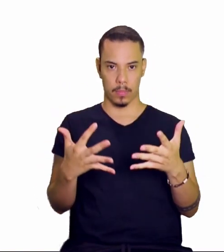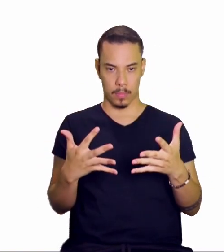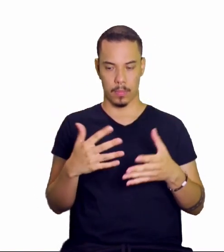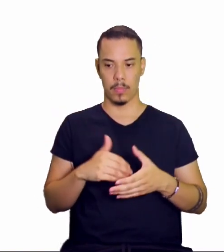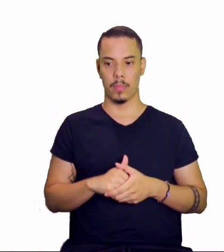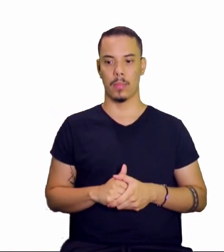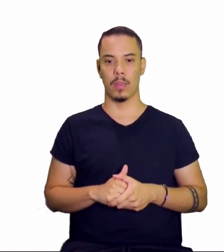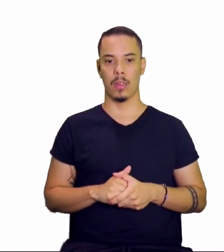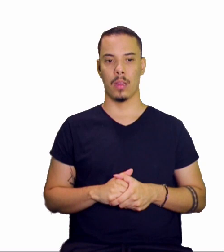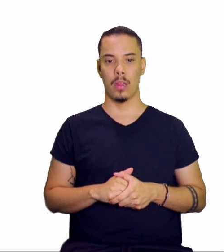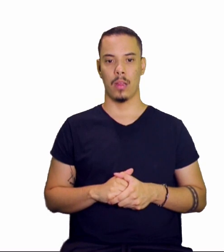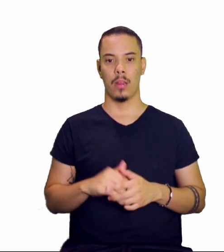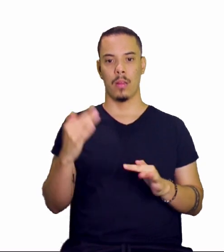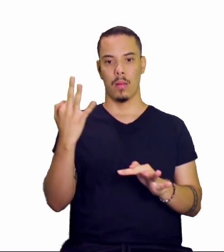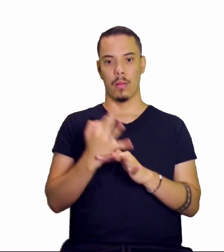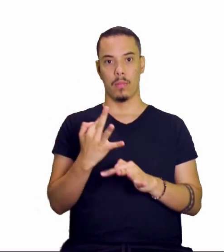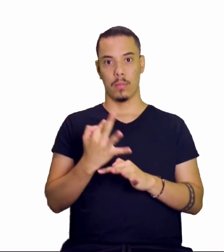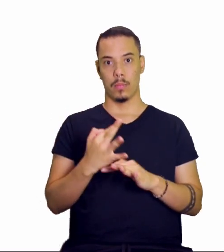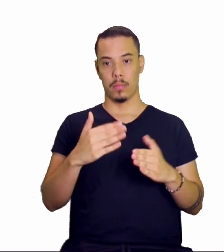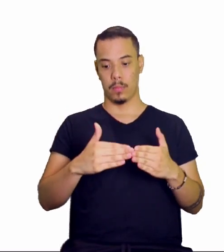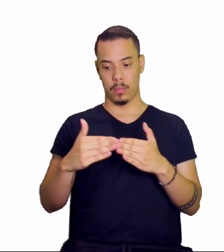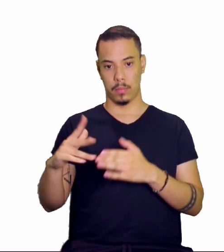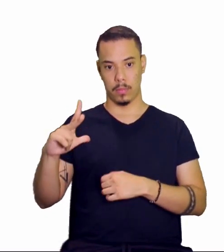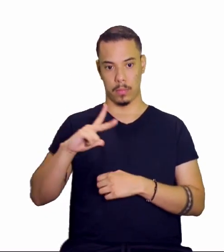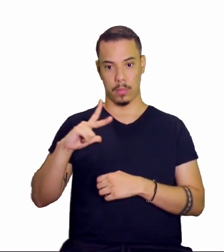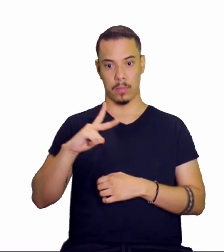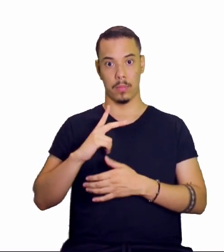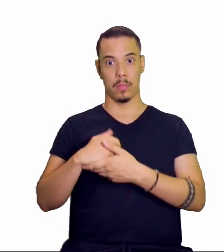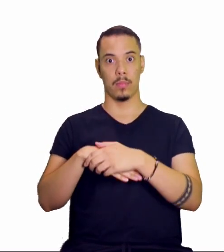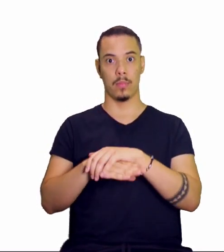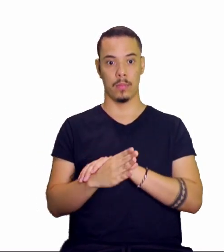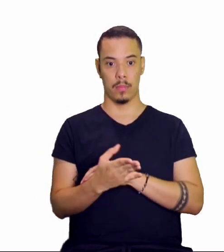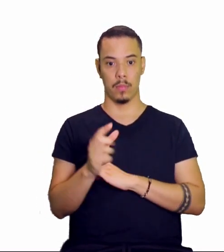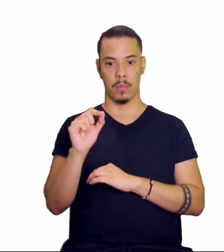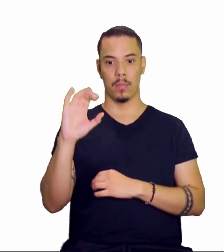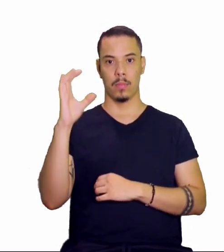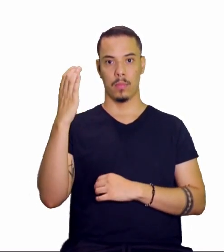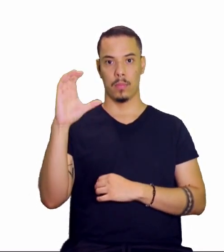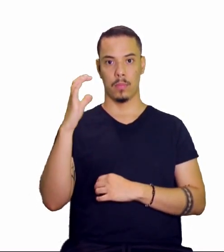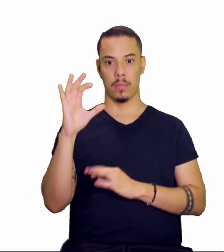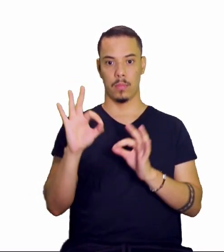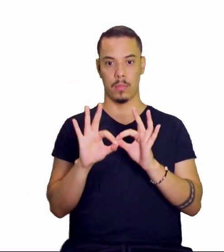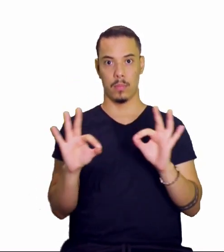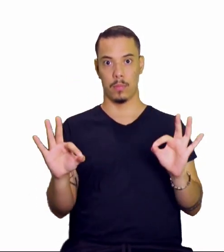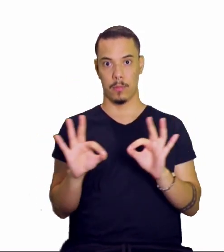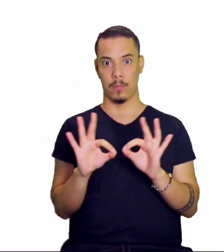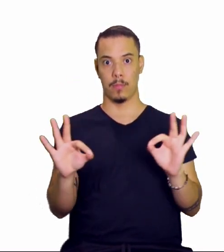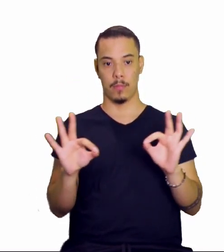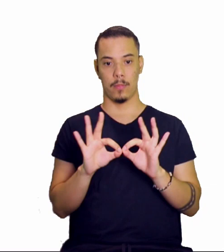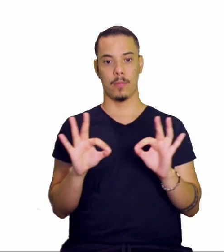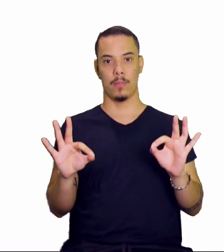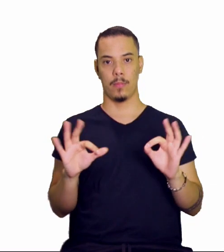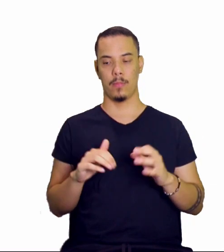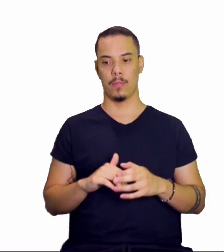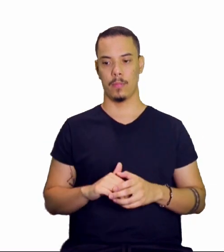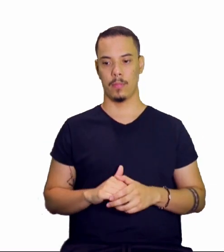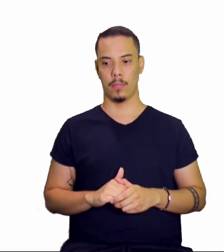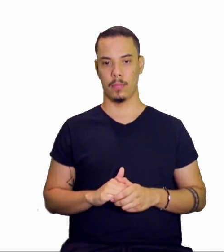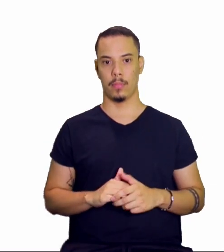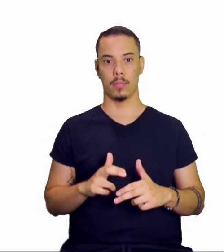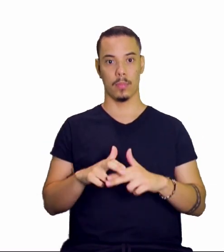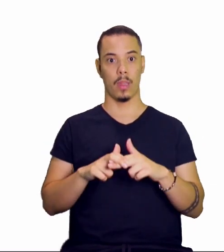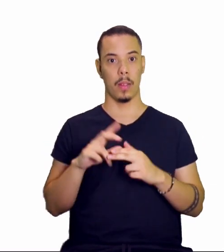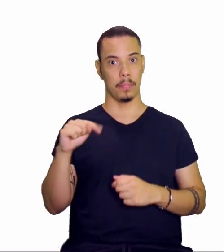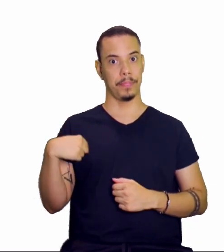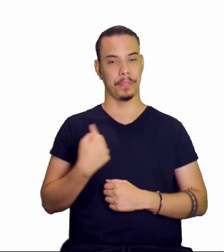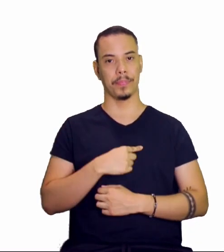né? Olha lá, a física em particular costuma ser denominada a ciência da medida, né? Então, a nossa